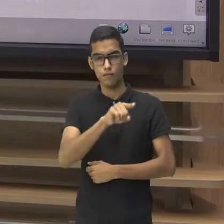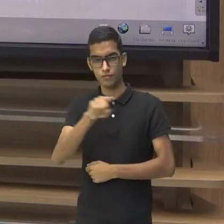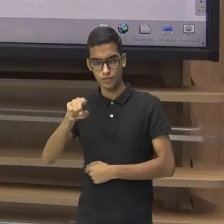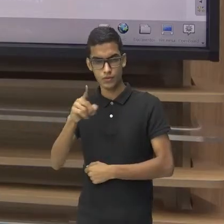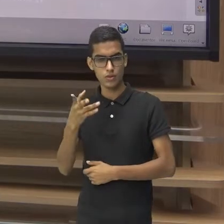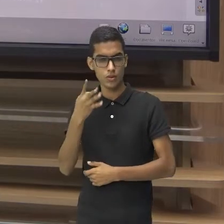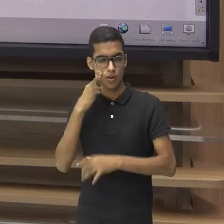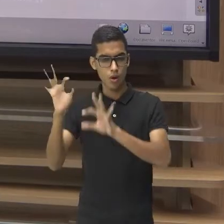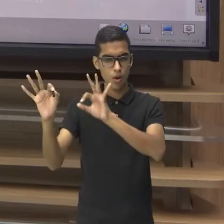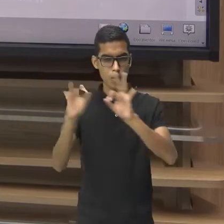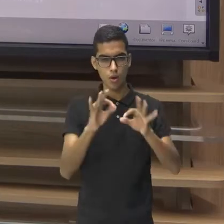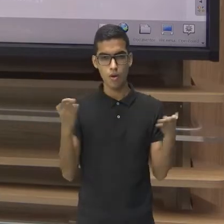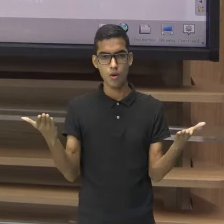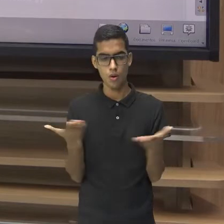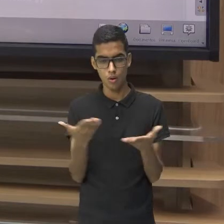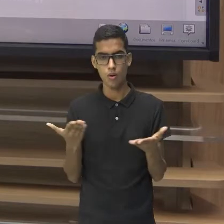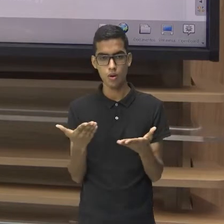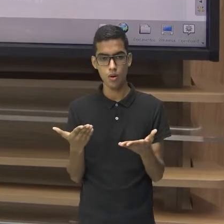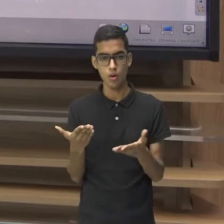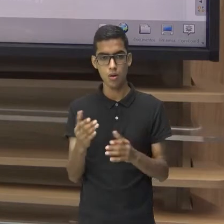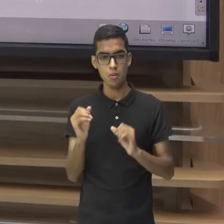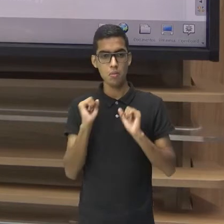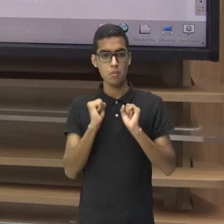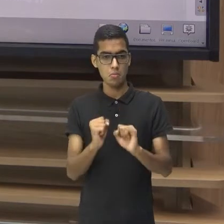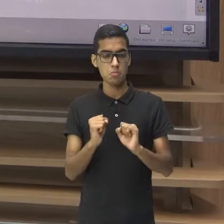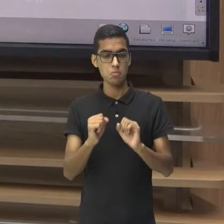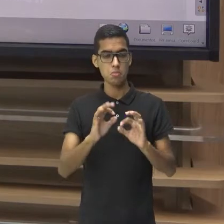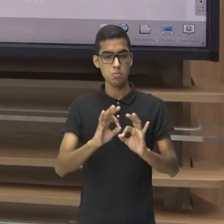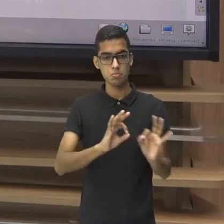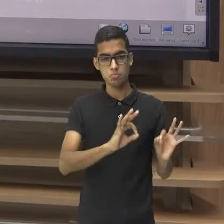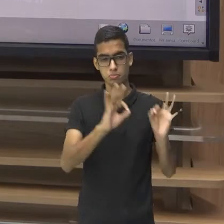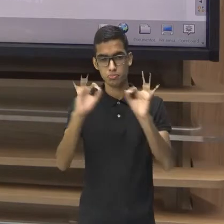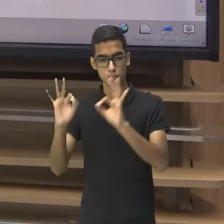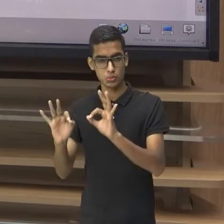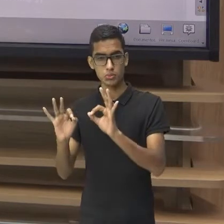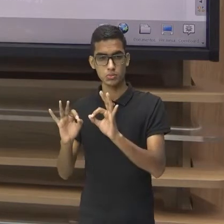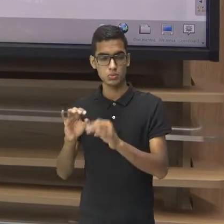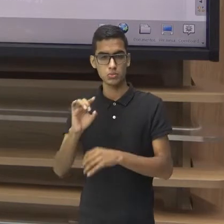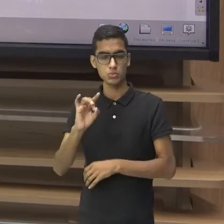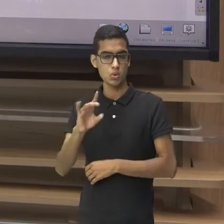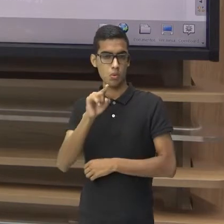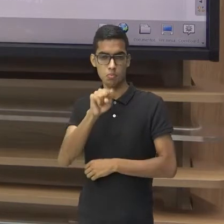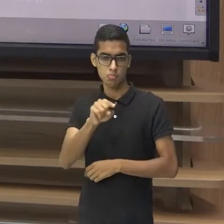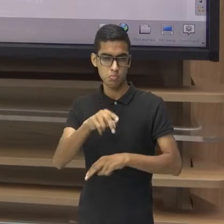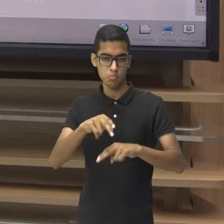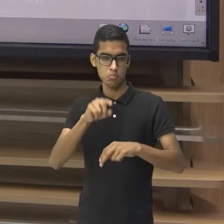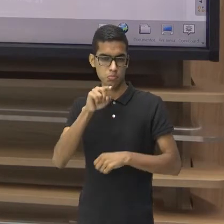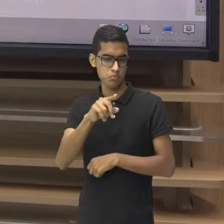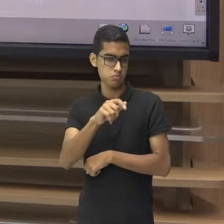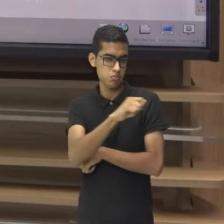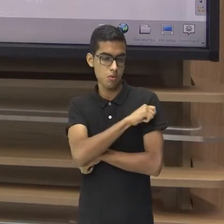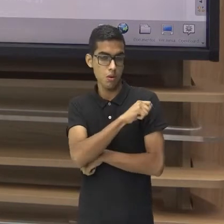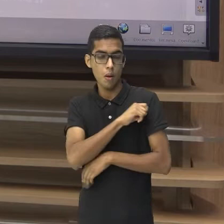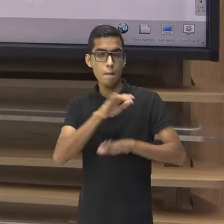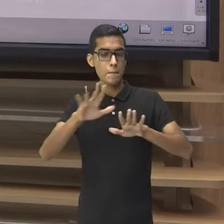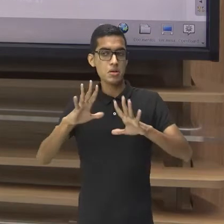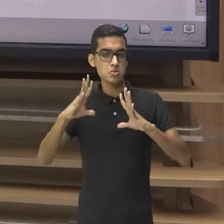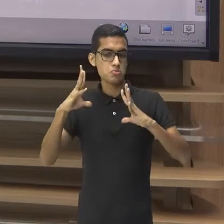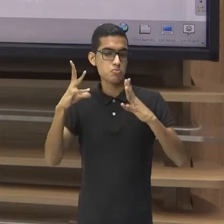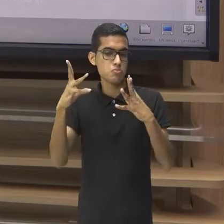nos vendo, mas esta aula pode ser assistida não somente por você, estudante, mas todos